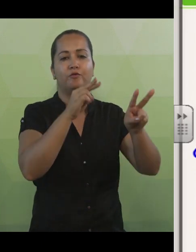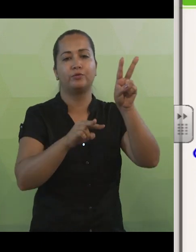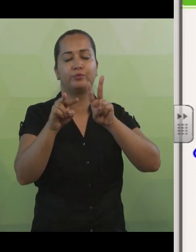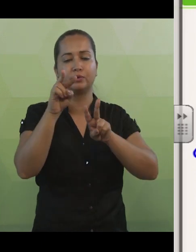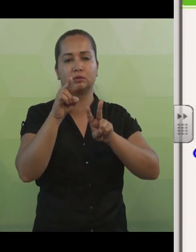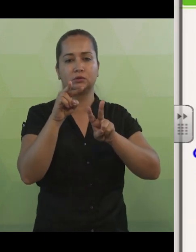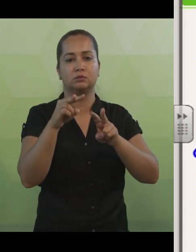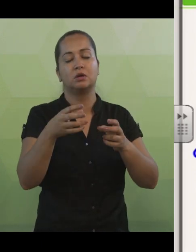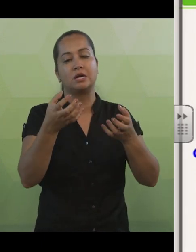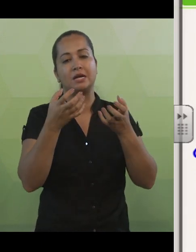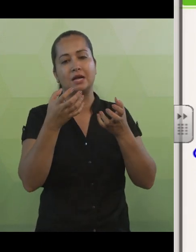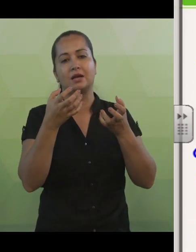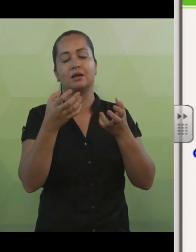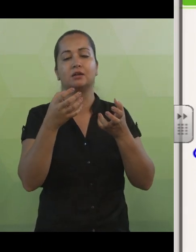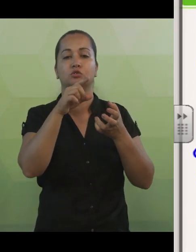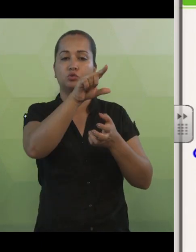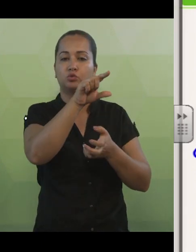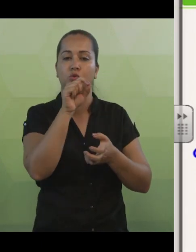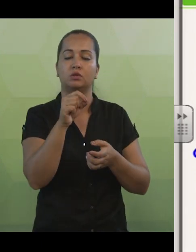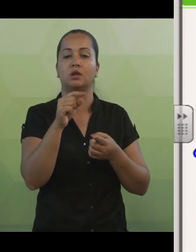nome,